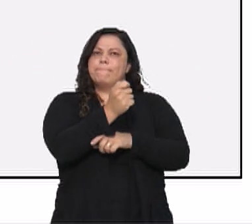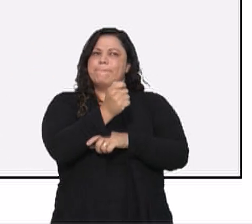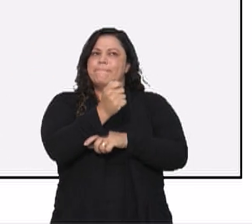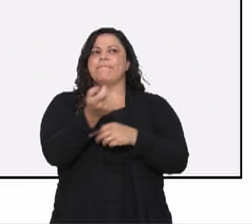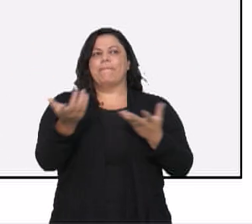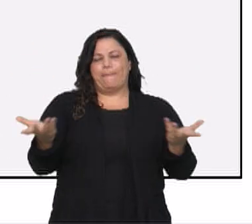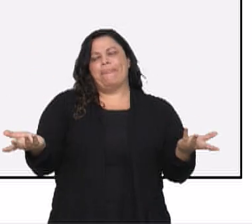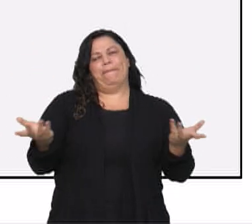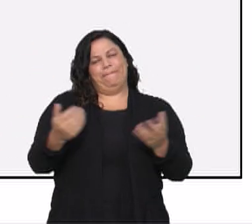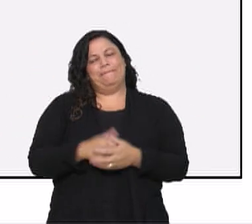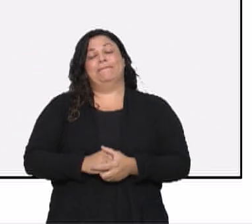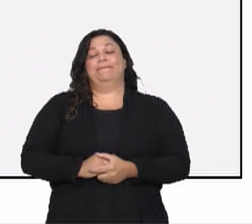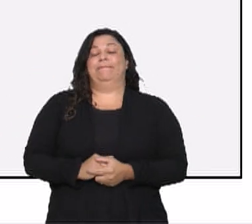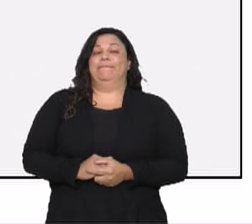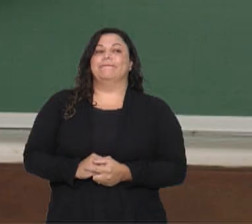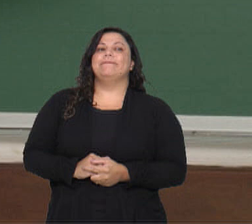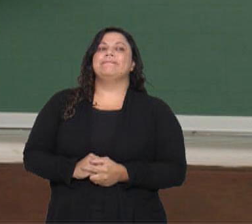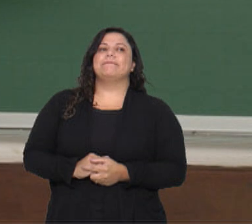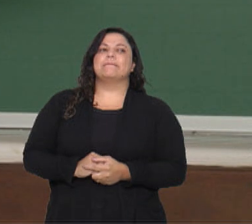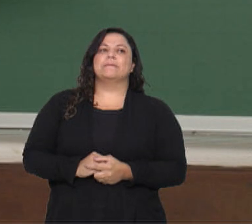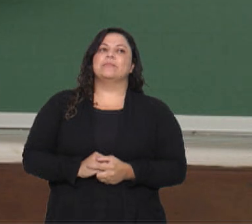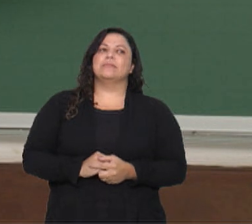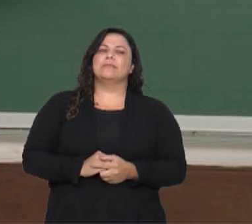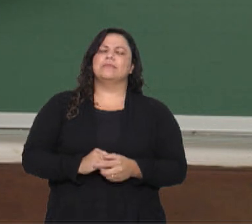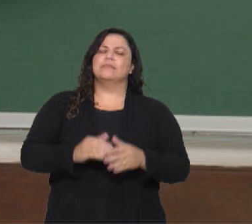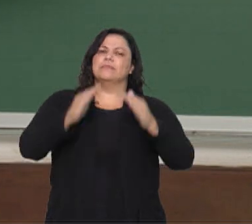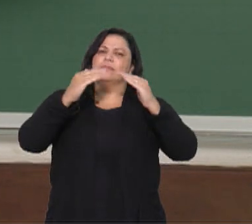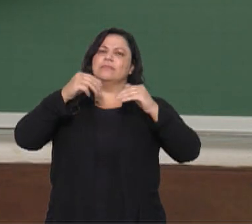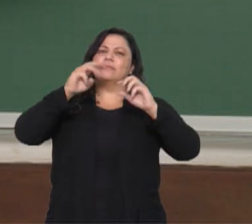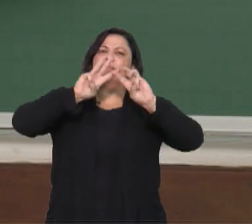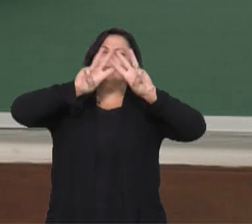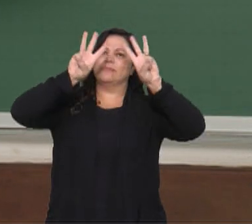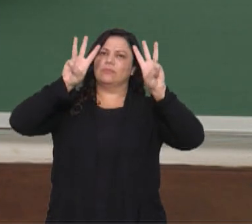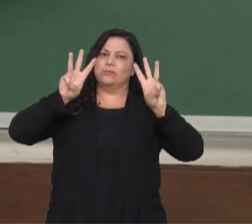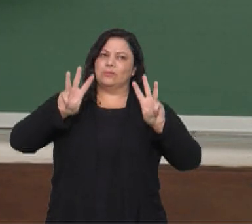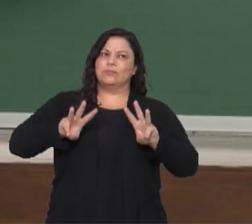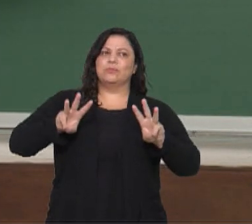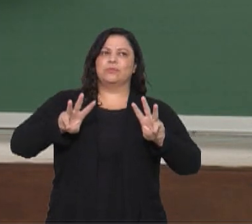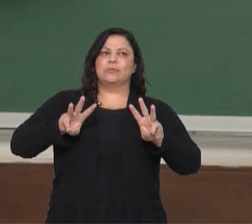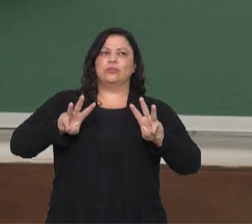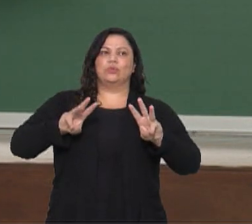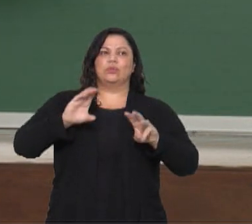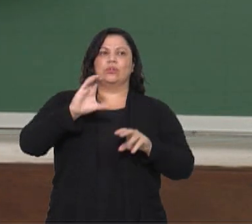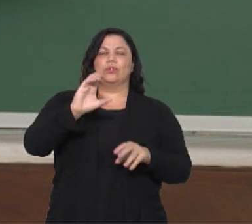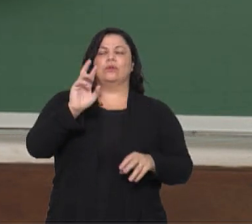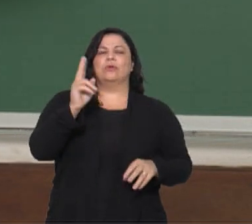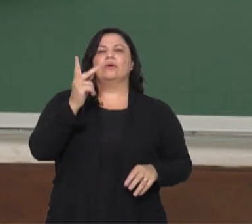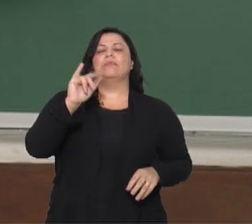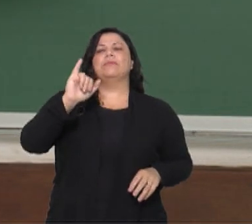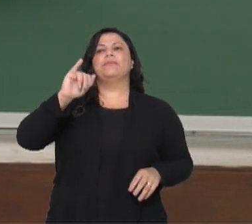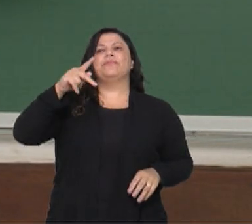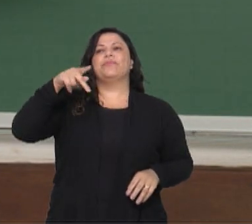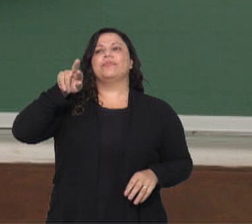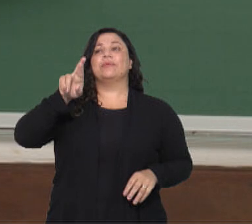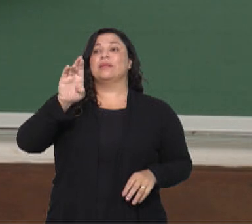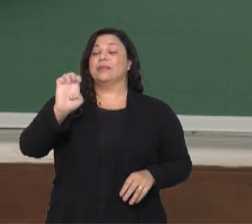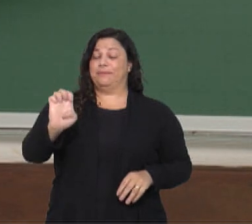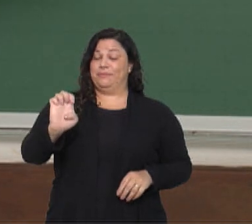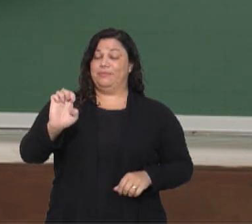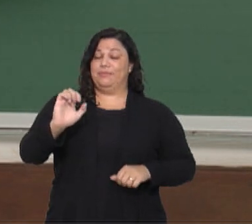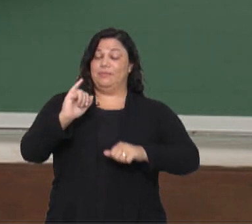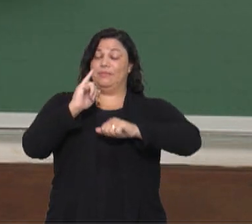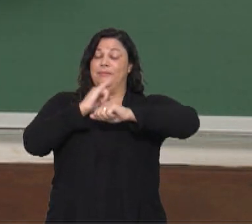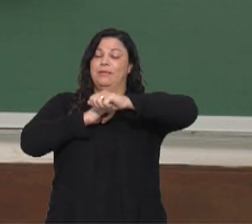uma baita de uma ferramenta. Aqui nós temos, então, o Museu de Quirênia, fica no Chipre, é uma ilha do mar